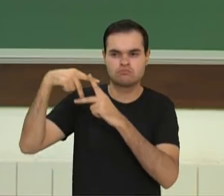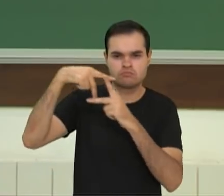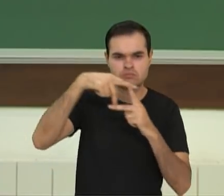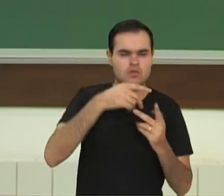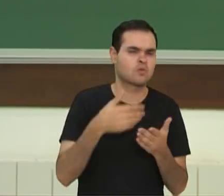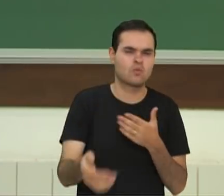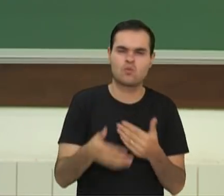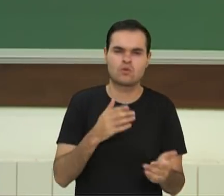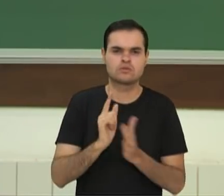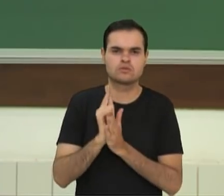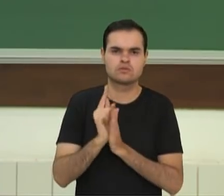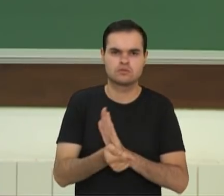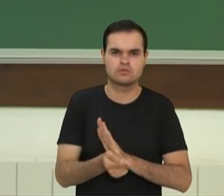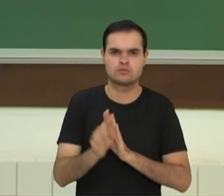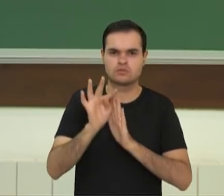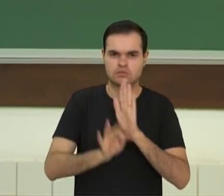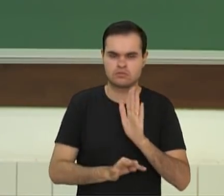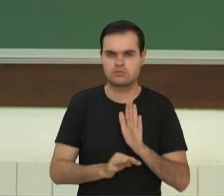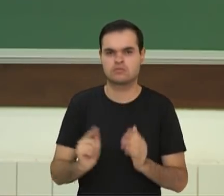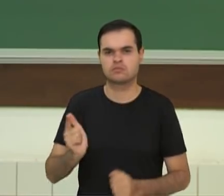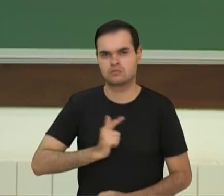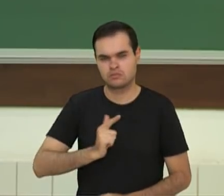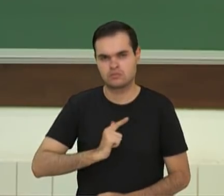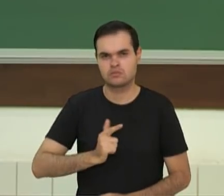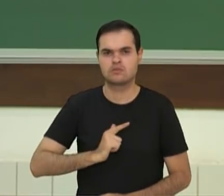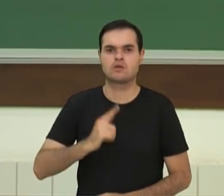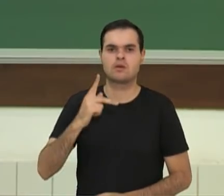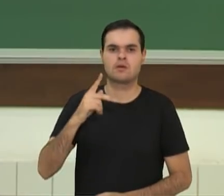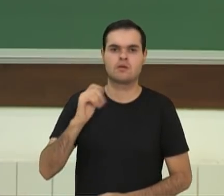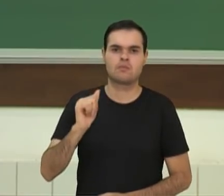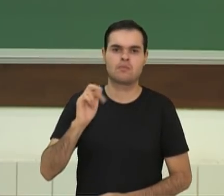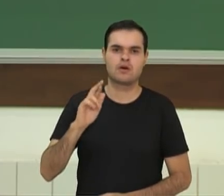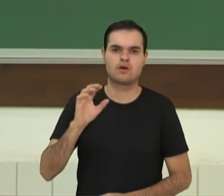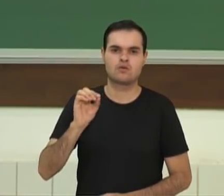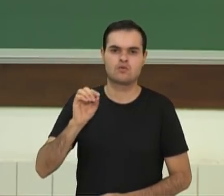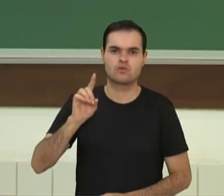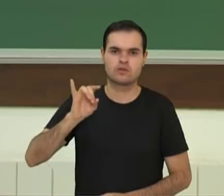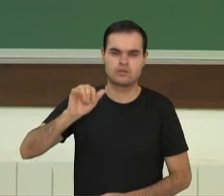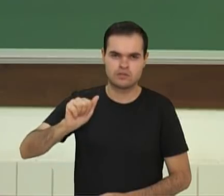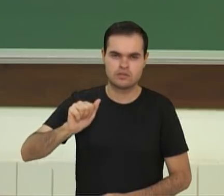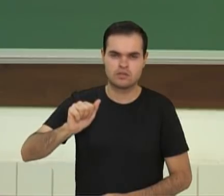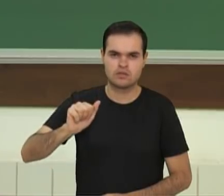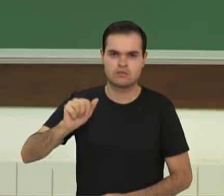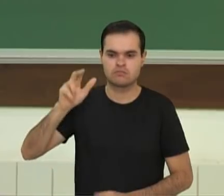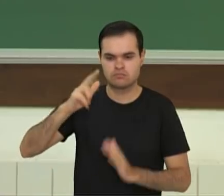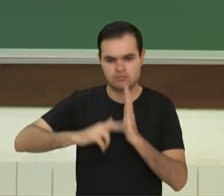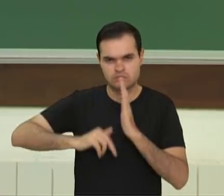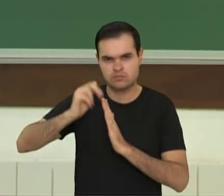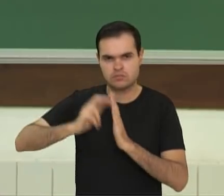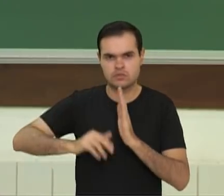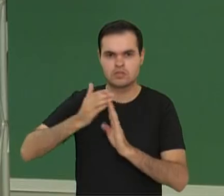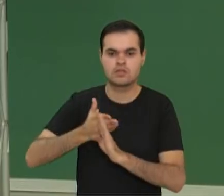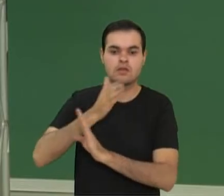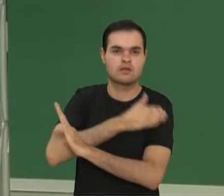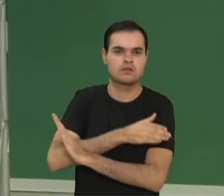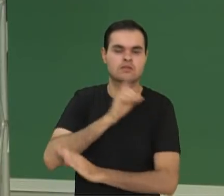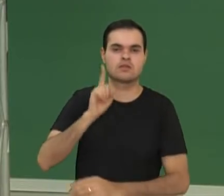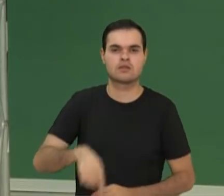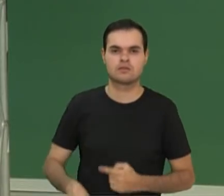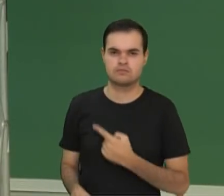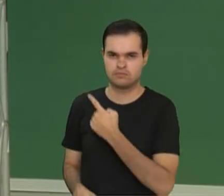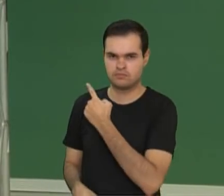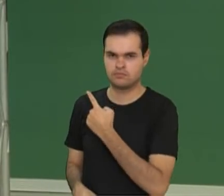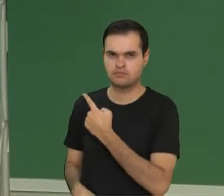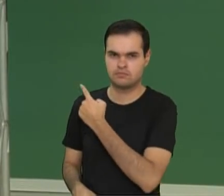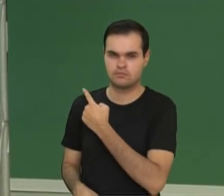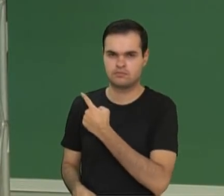gênero textual. E acontece aqui. Nós temos uma paródia de um quadro anterior a esse, que é o